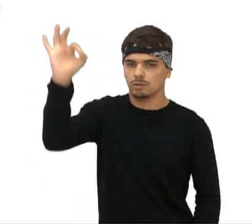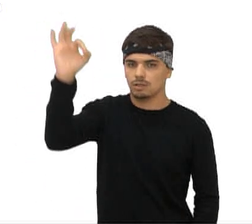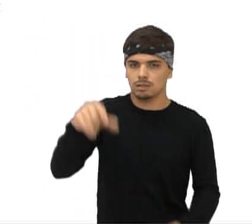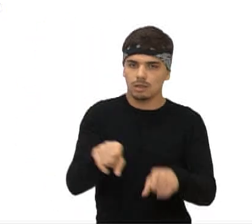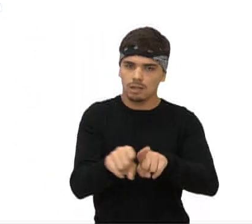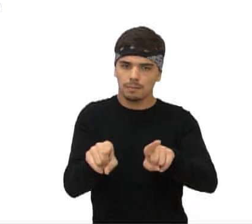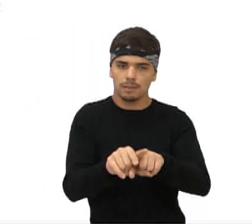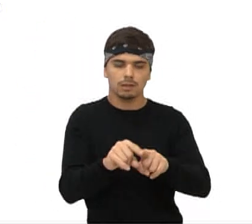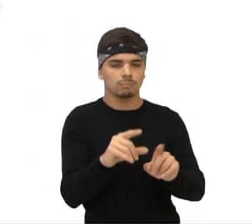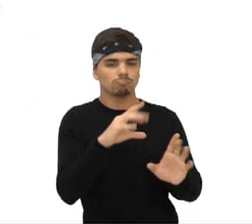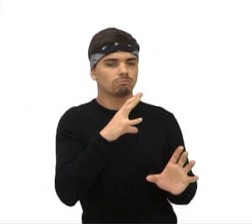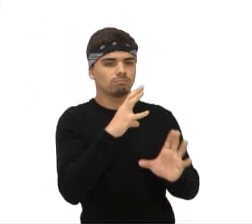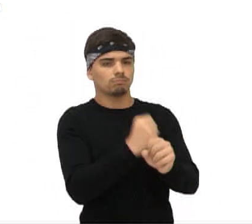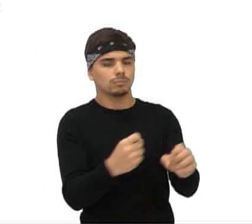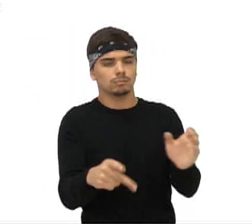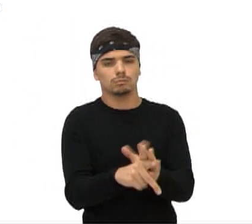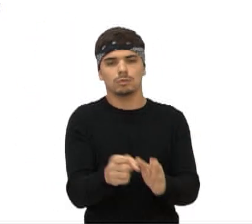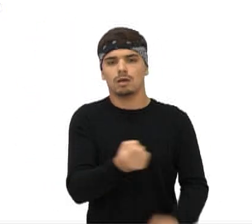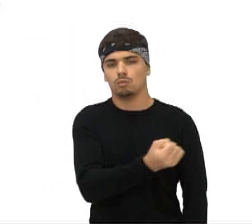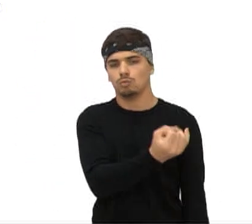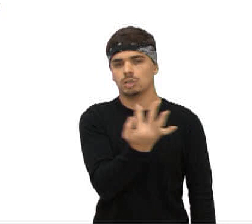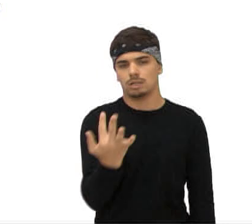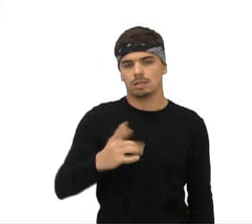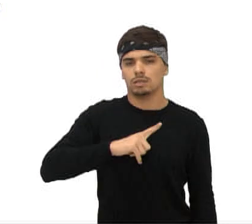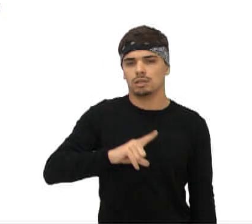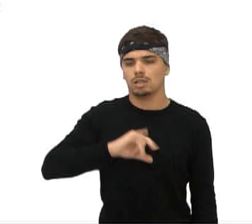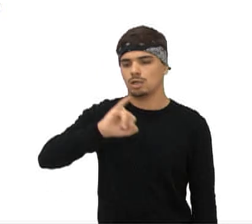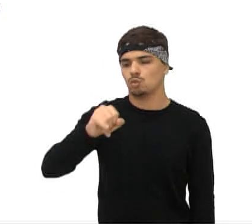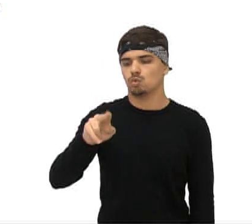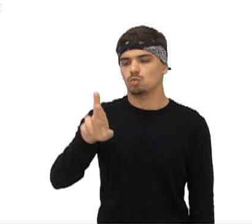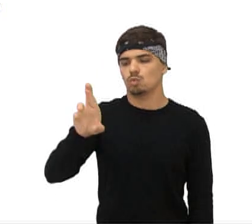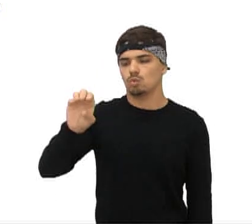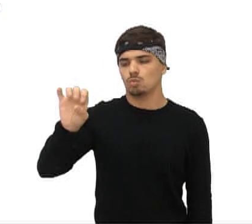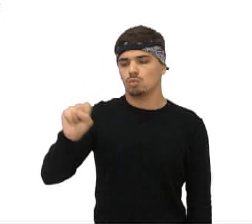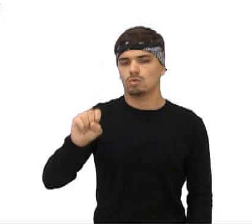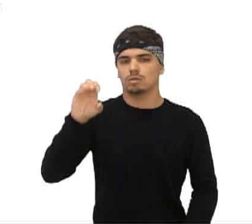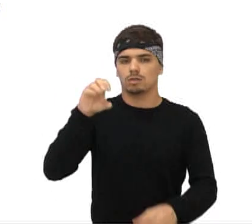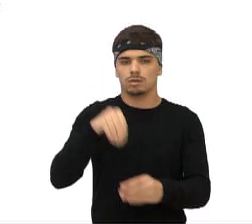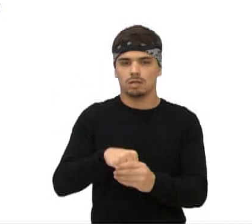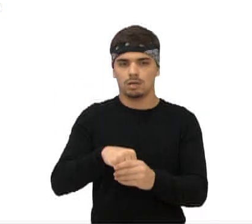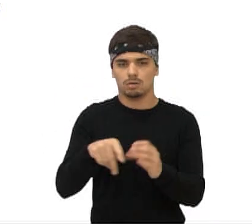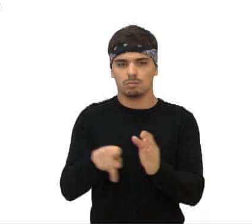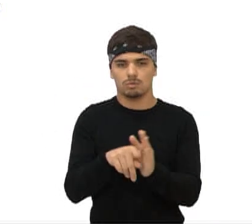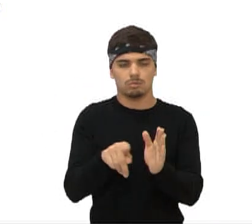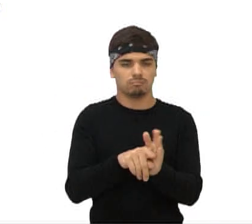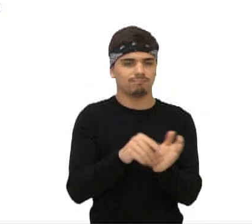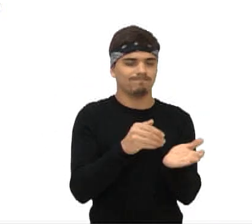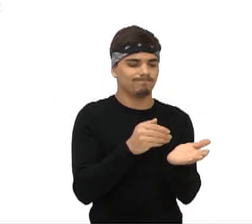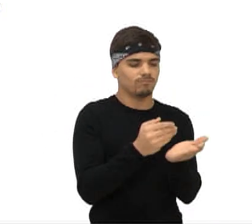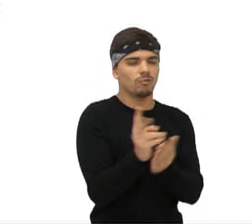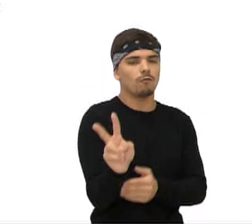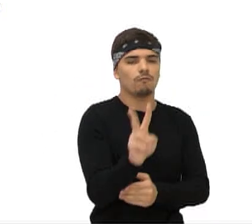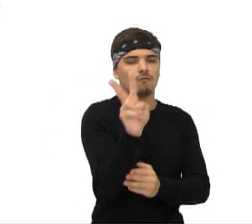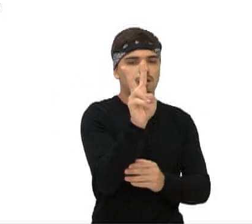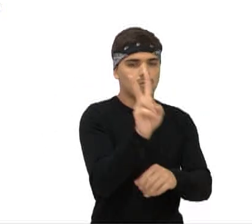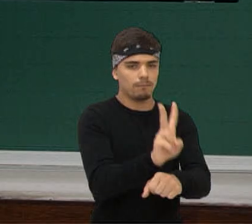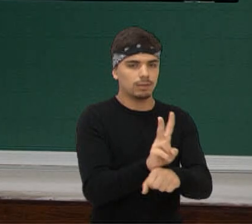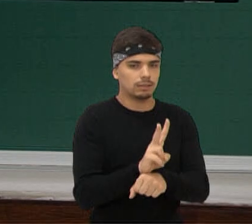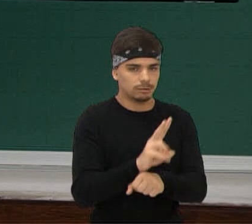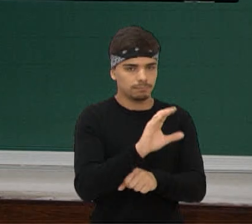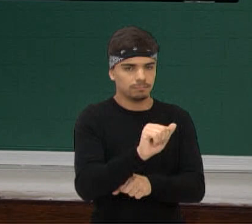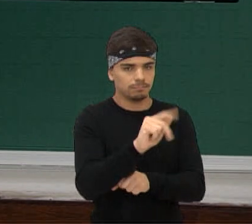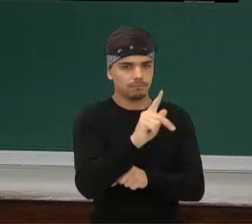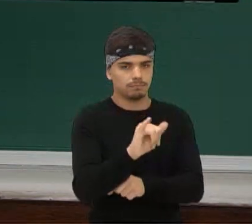que determina a quantidade de juros incidentes sobre esse capital inicial. Como isso é